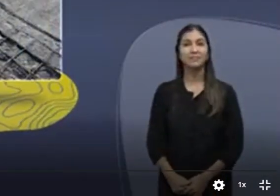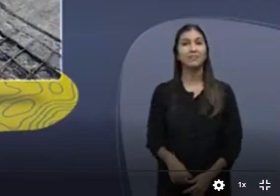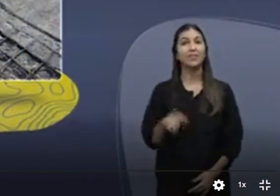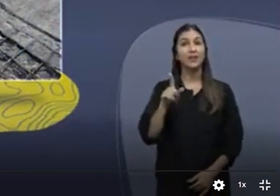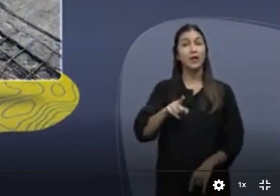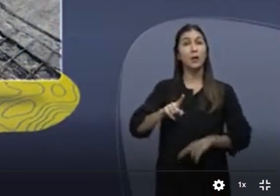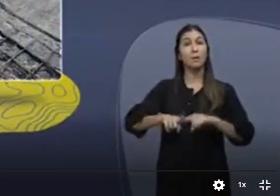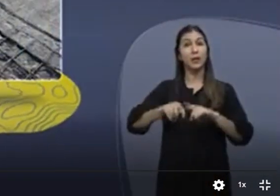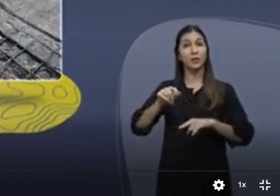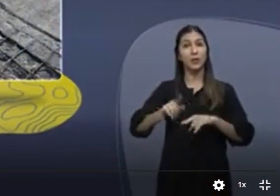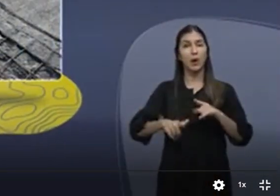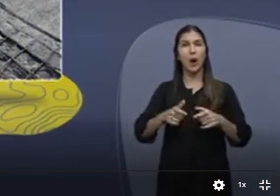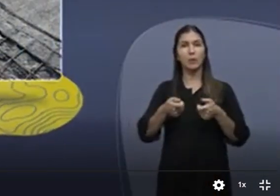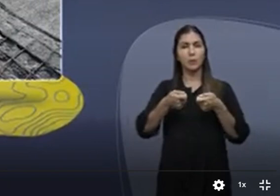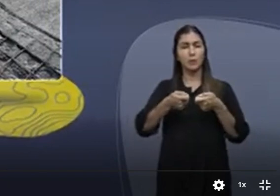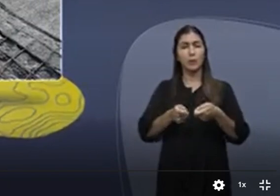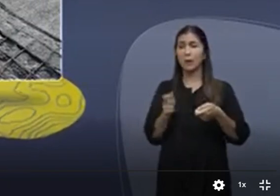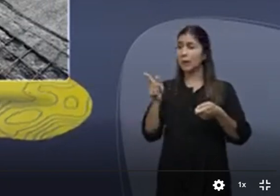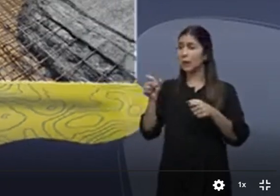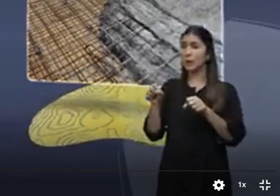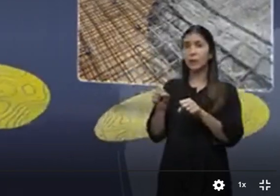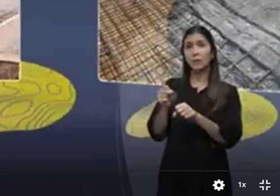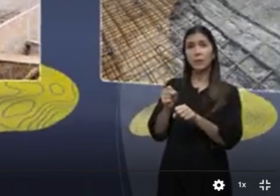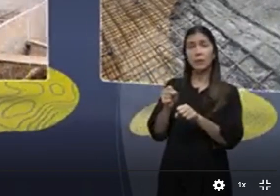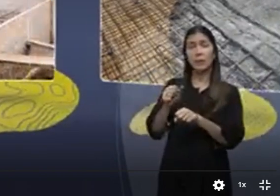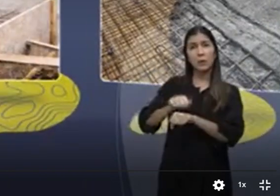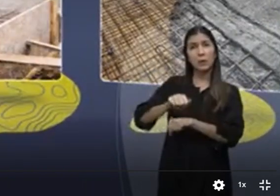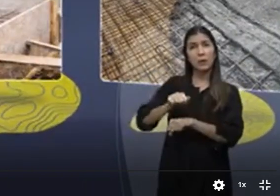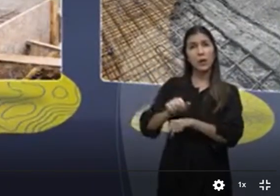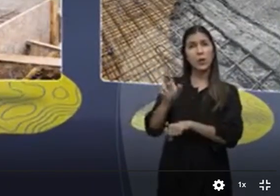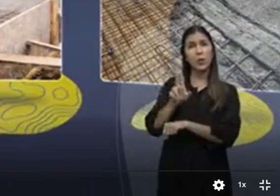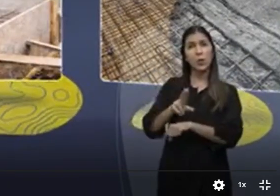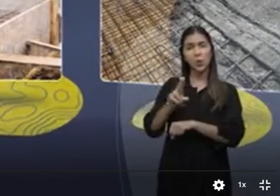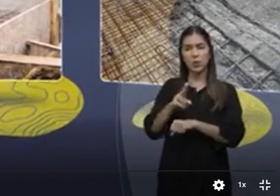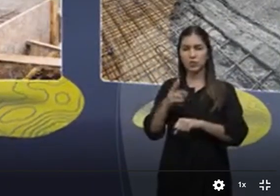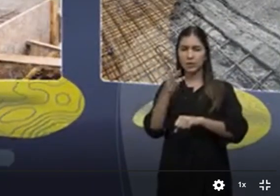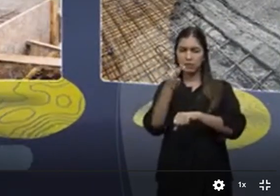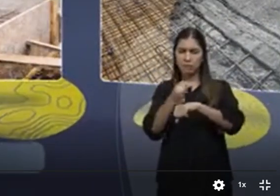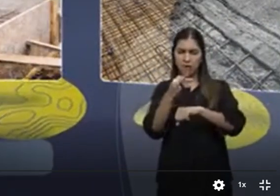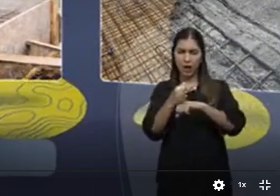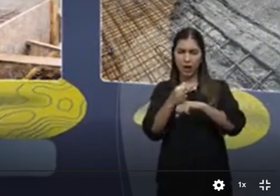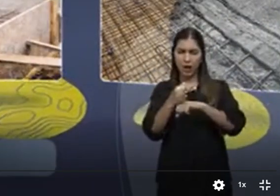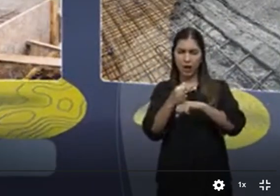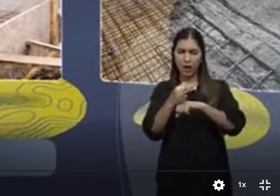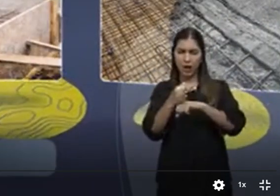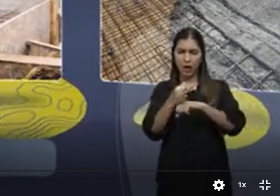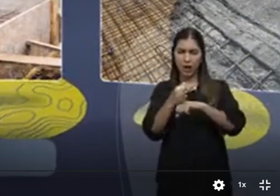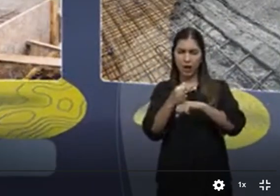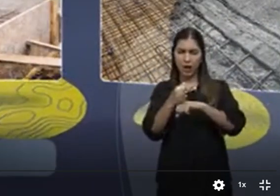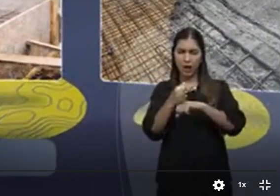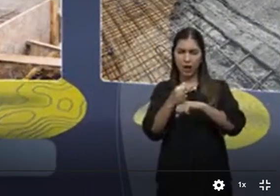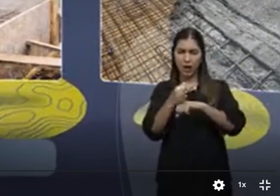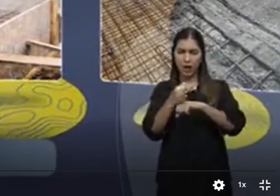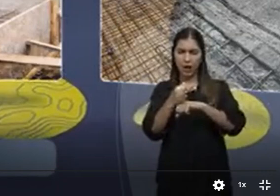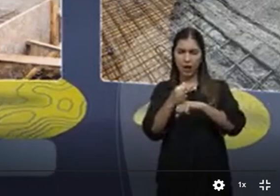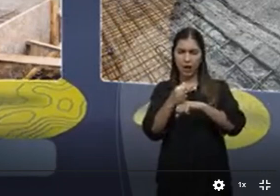Considerado um material compósito, o concreto armado consiste no uso de barras de aço na mistura do concreto